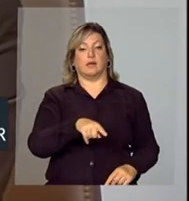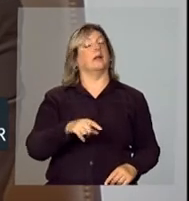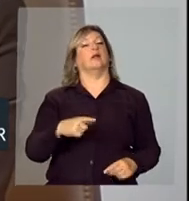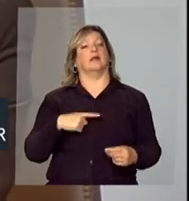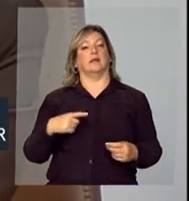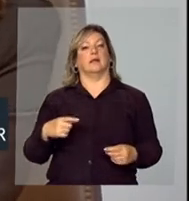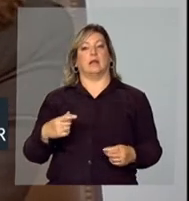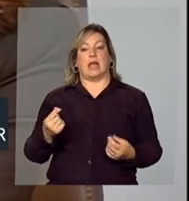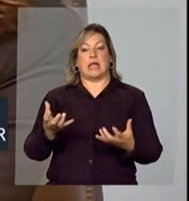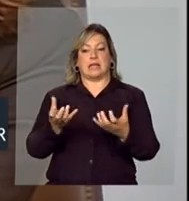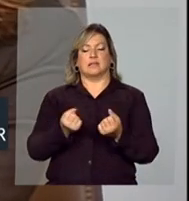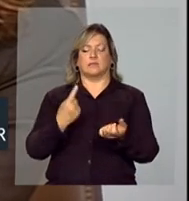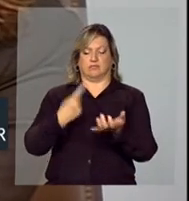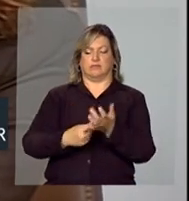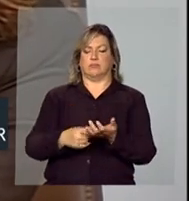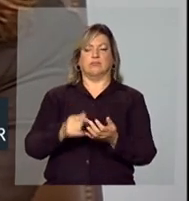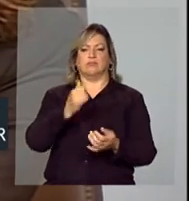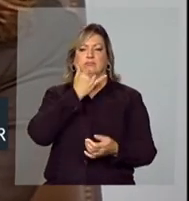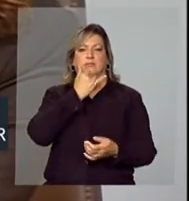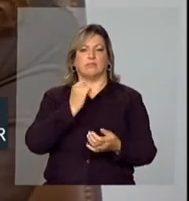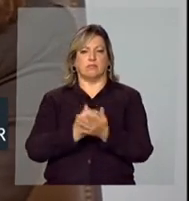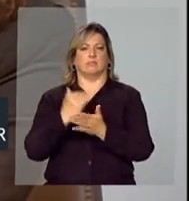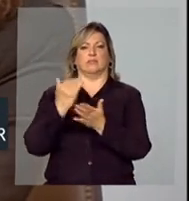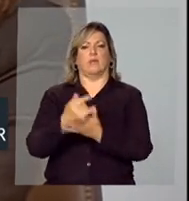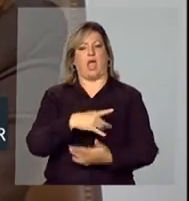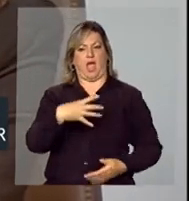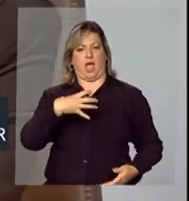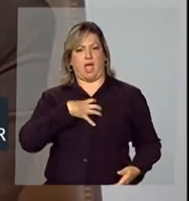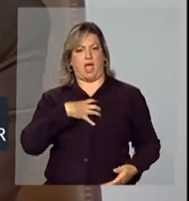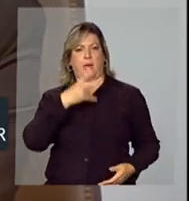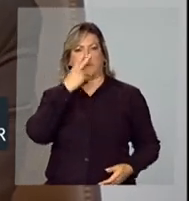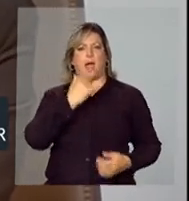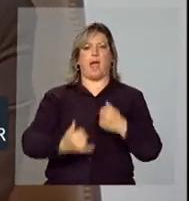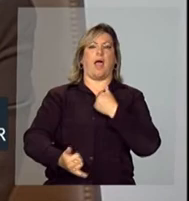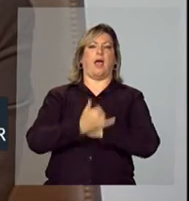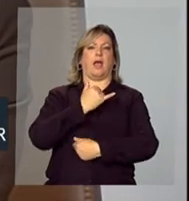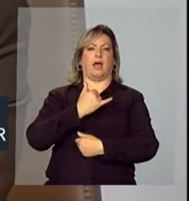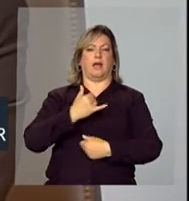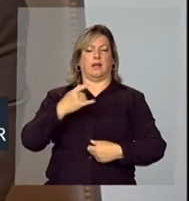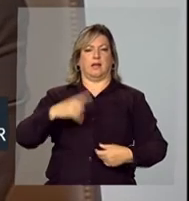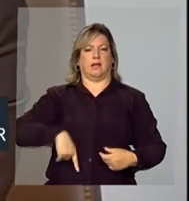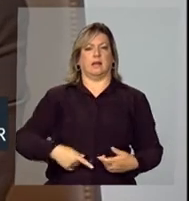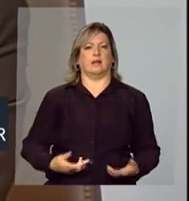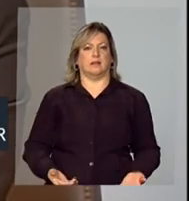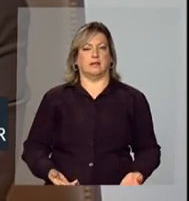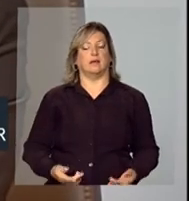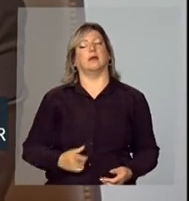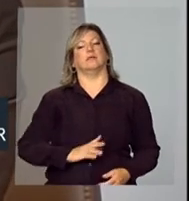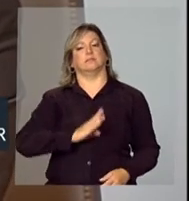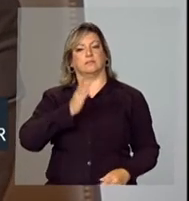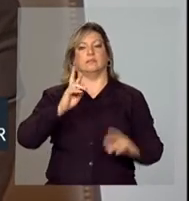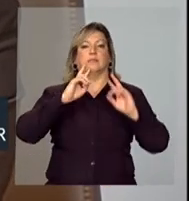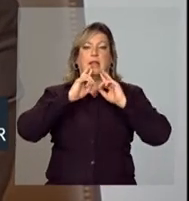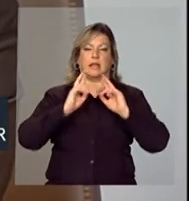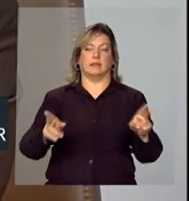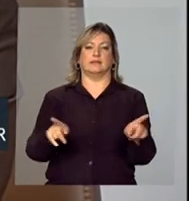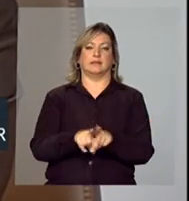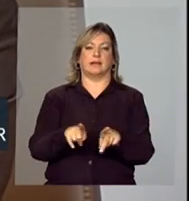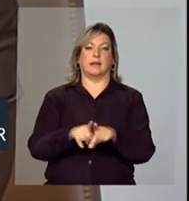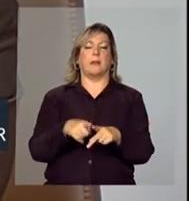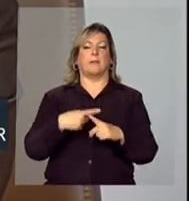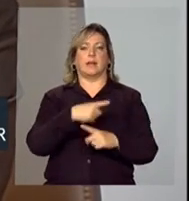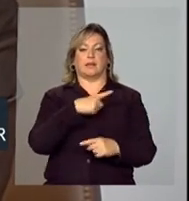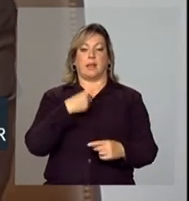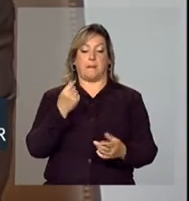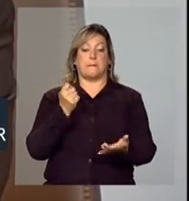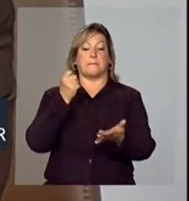ofertado aquilo a ele e de fato não foi cumprido e ele se sente de uma cobrar de uma maneira indevida porque ele